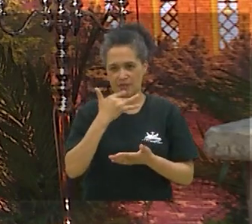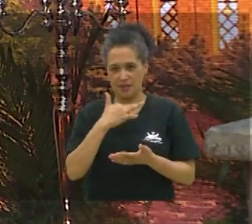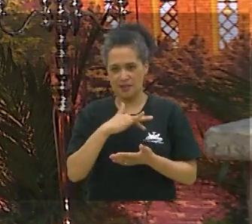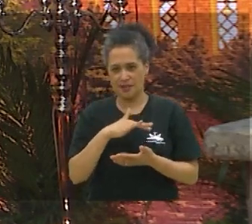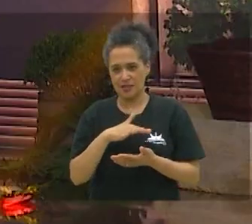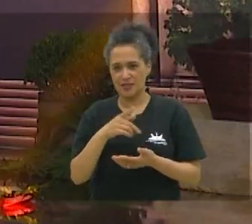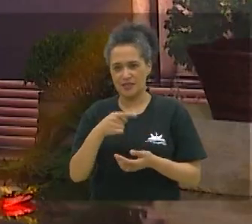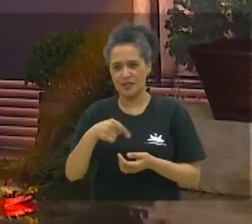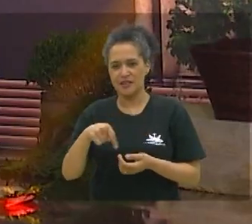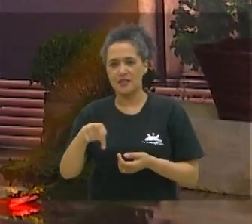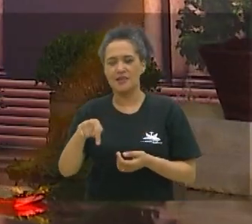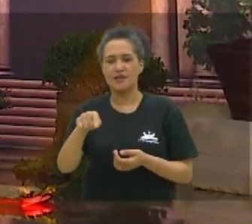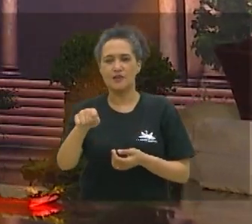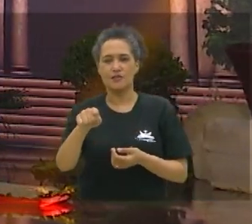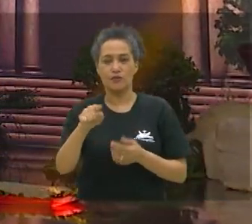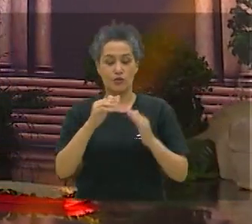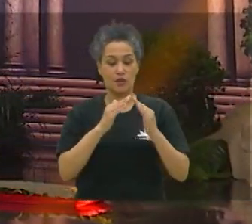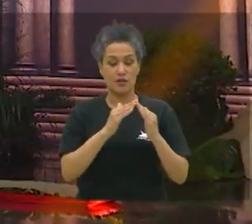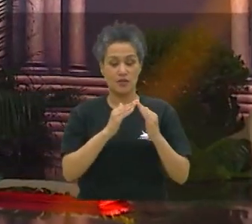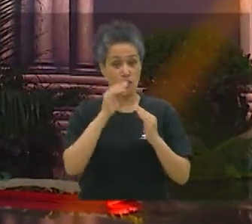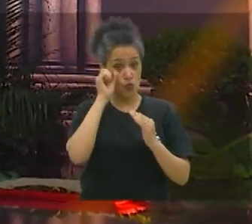foi no quarto vizinho.